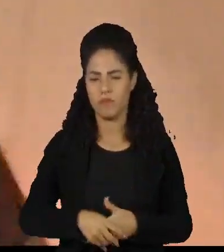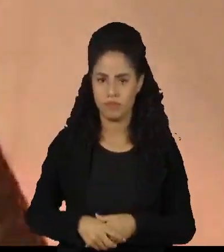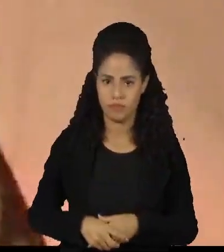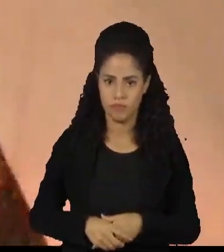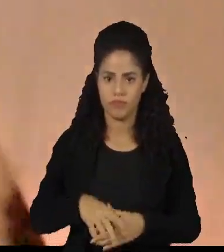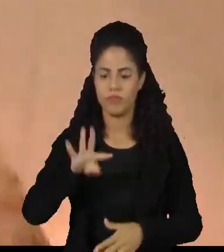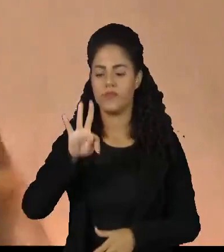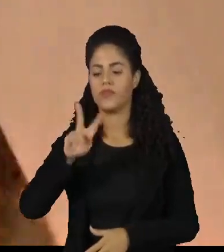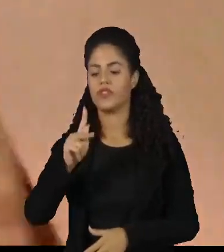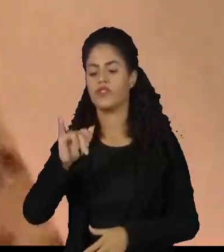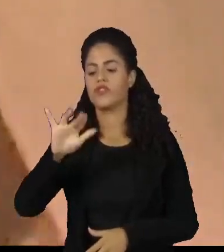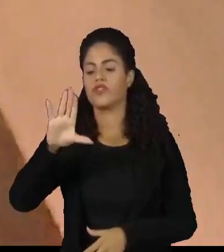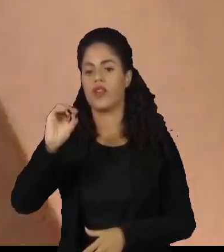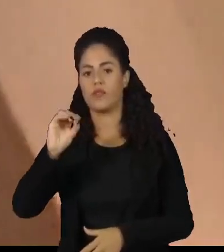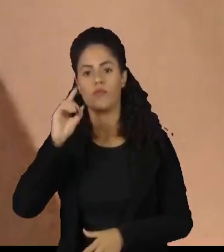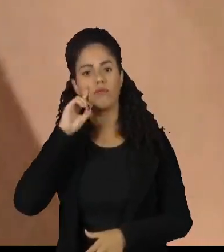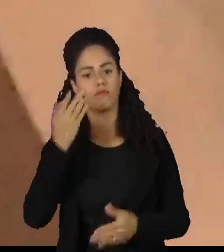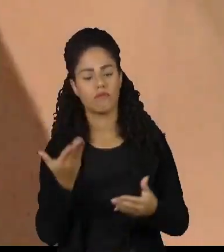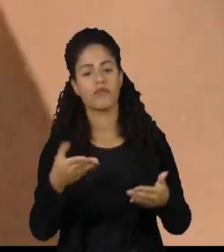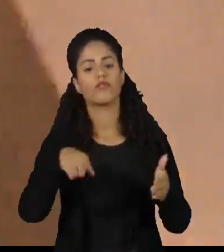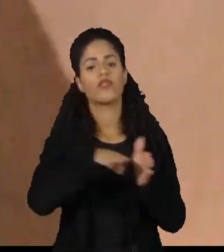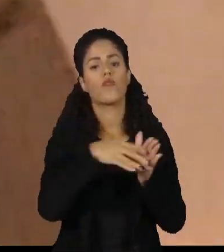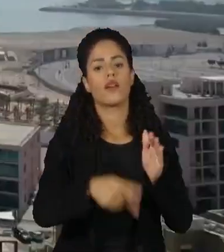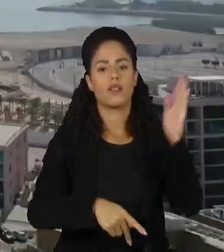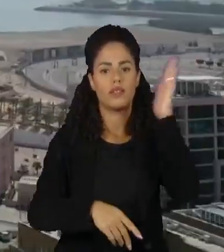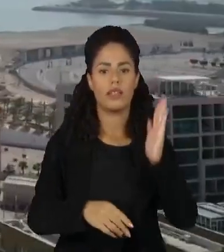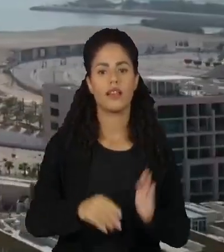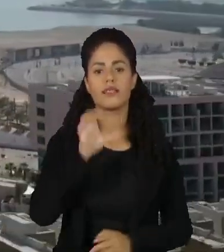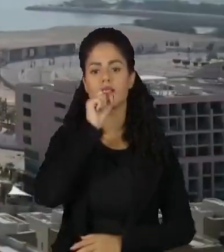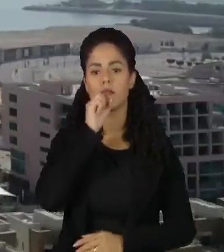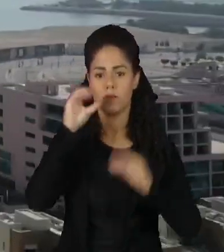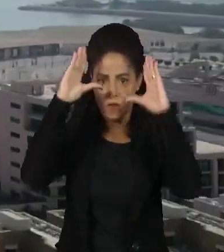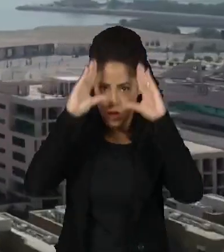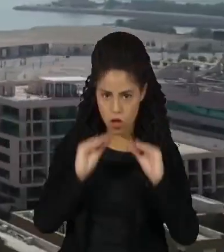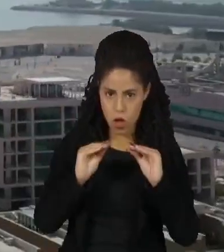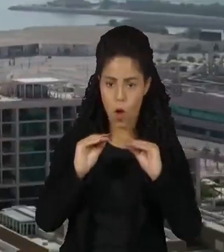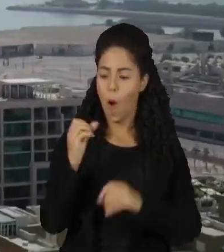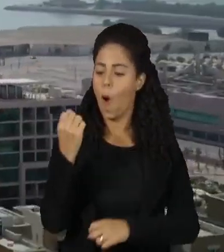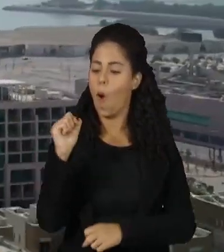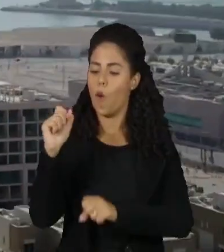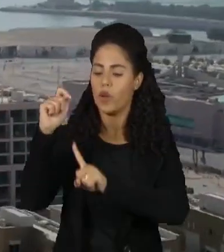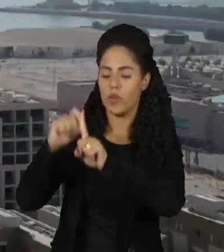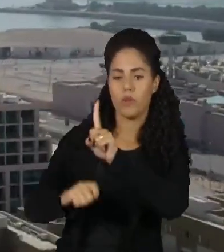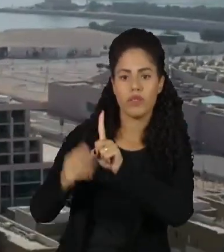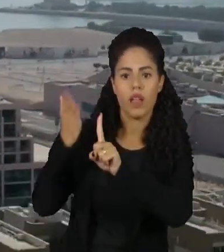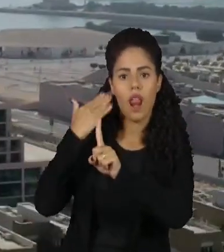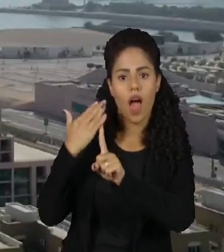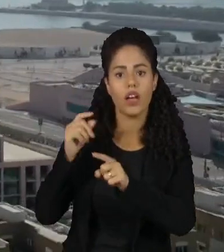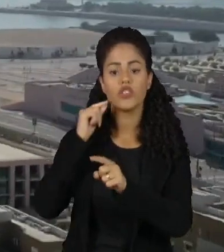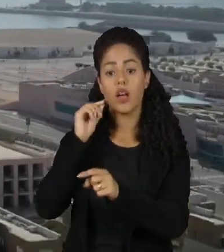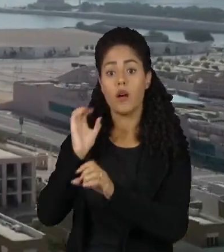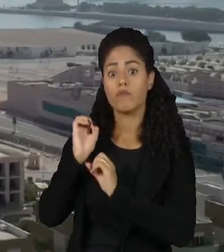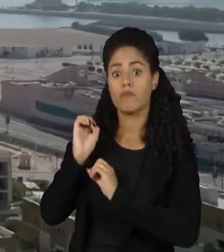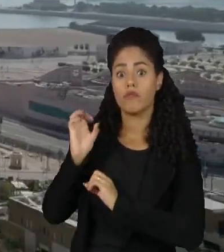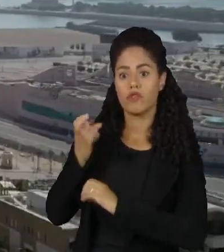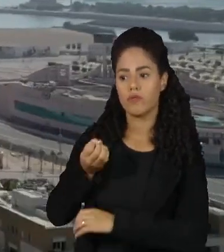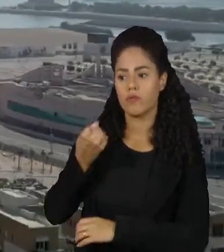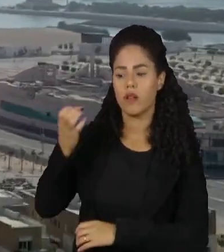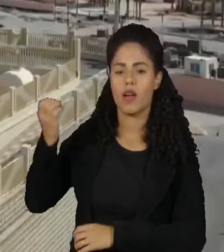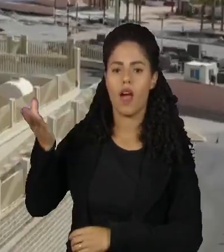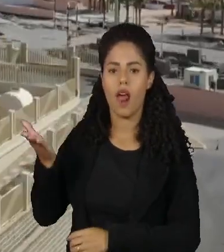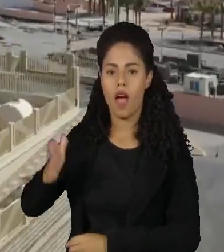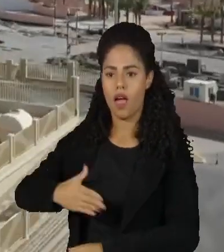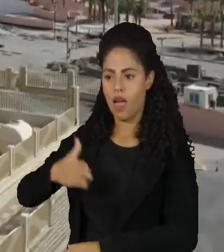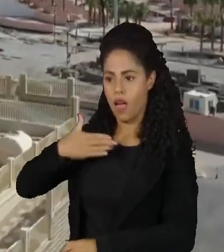Thiago Brennand chegou ao Brasil no sábado à noite há quase oito meses ele havia fugido para os Emirados